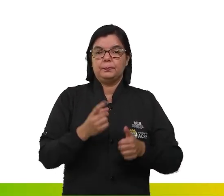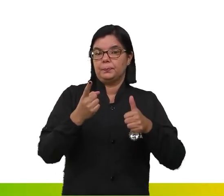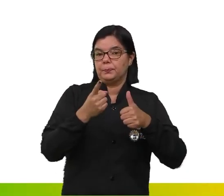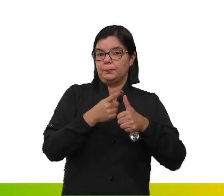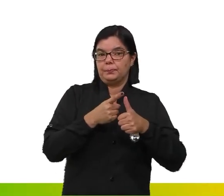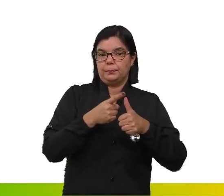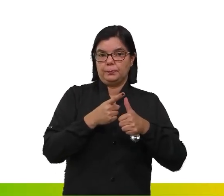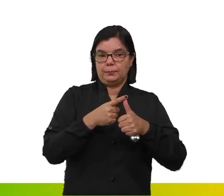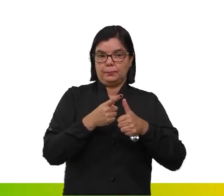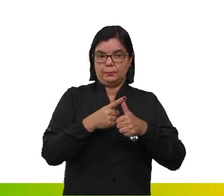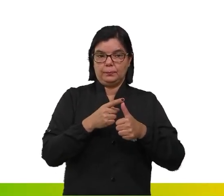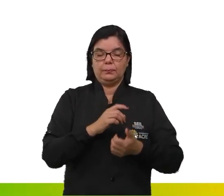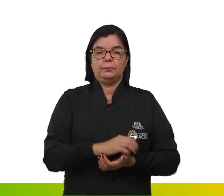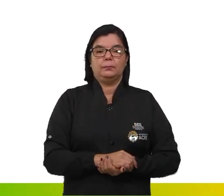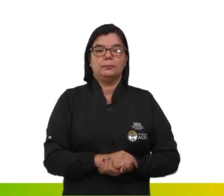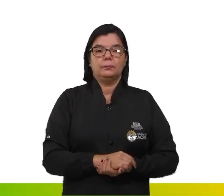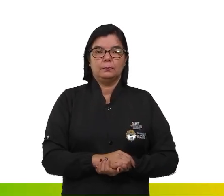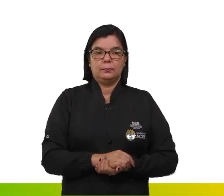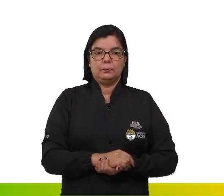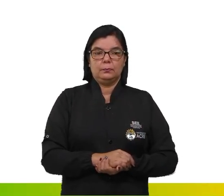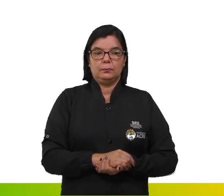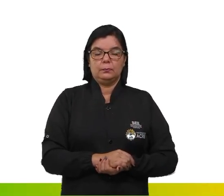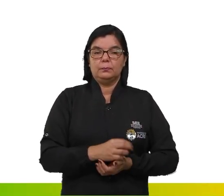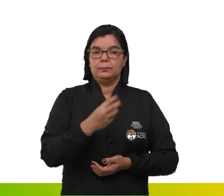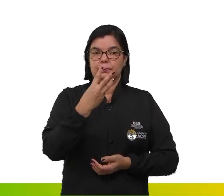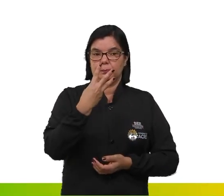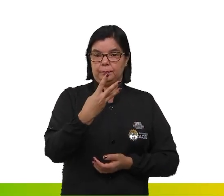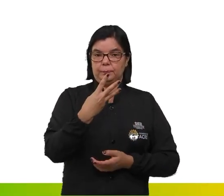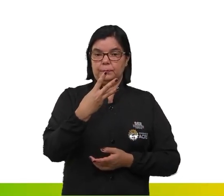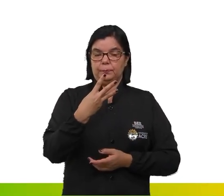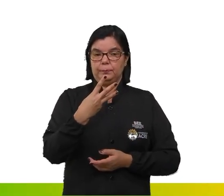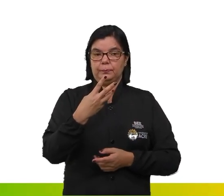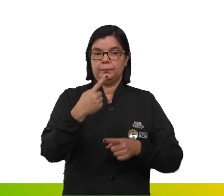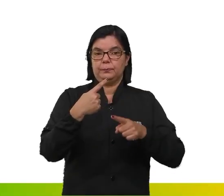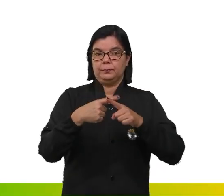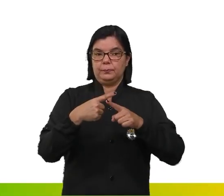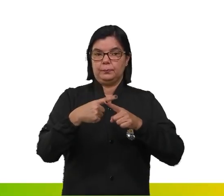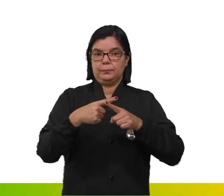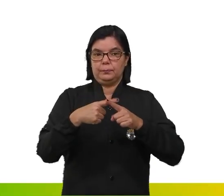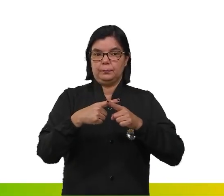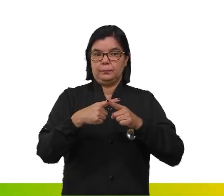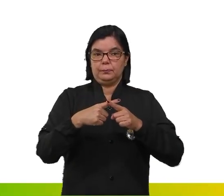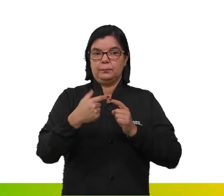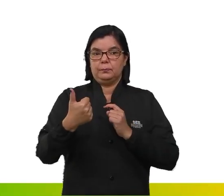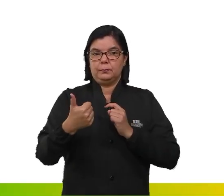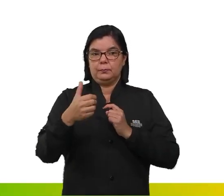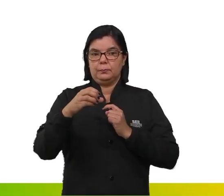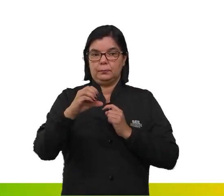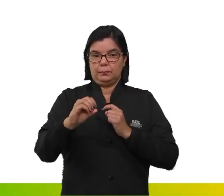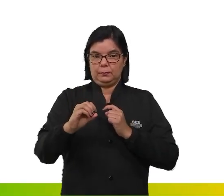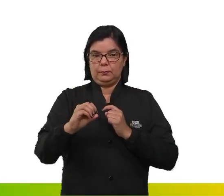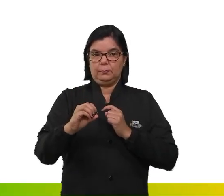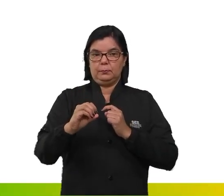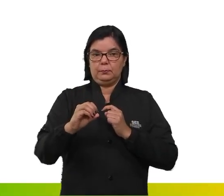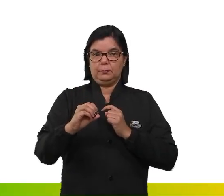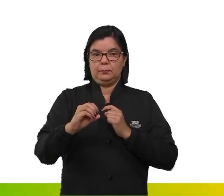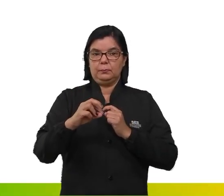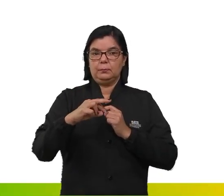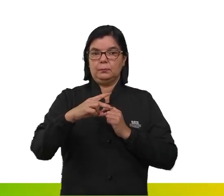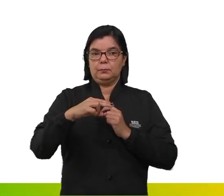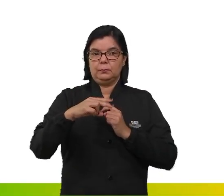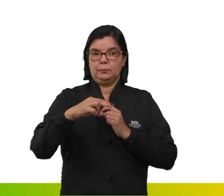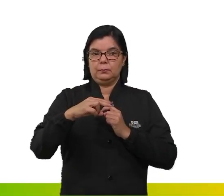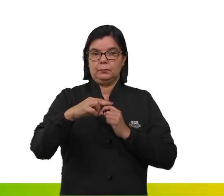terreno, basta eu pegar 3 hectares e multiplicar por 10.000. E eu vou ter